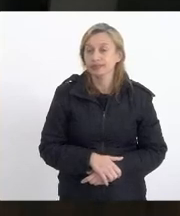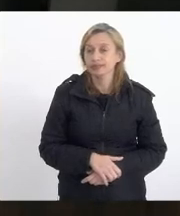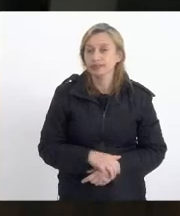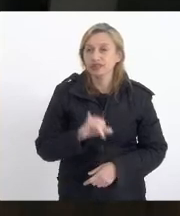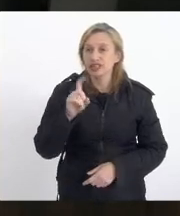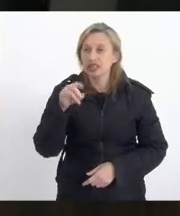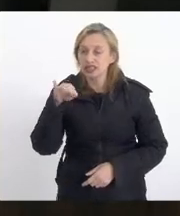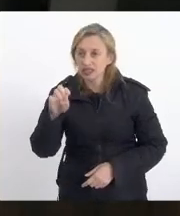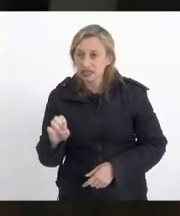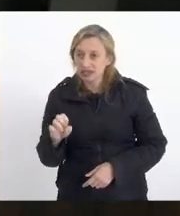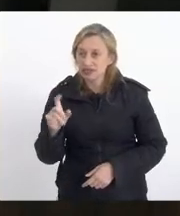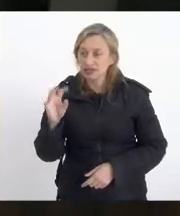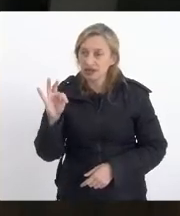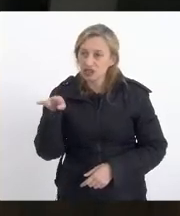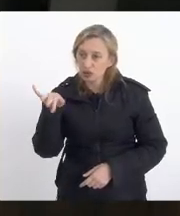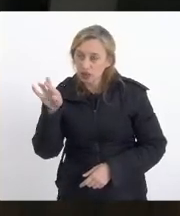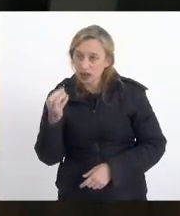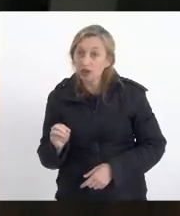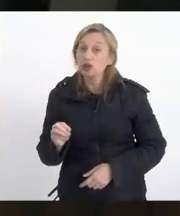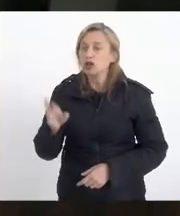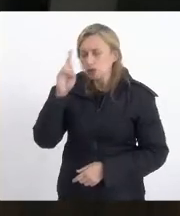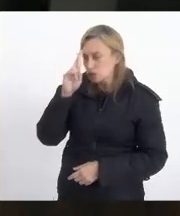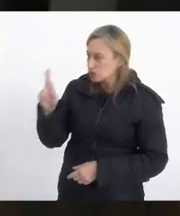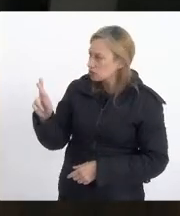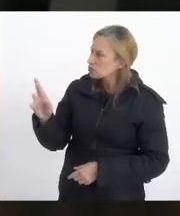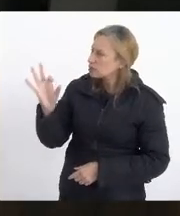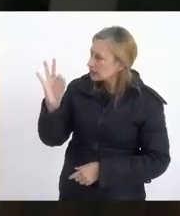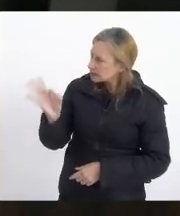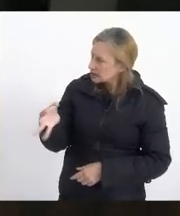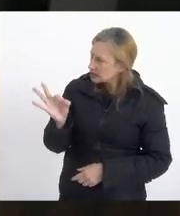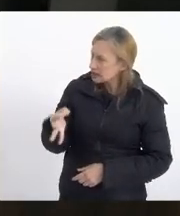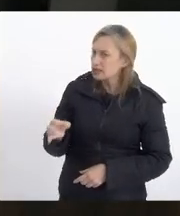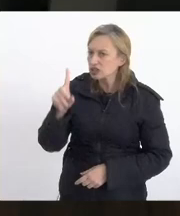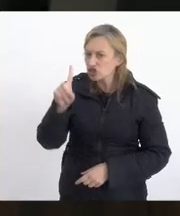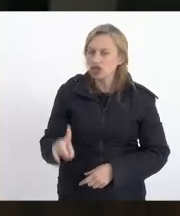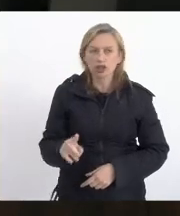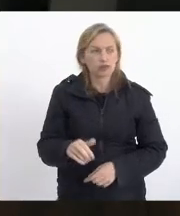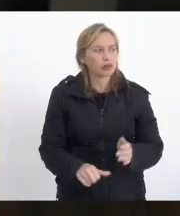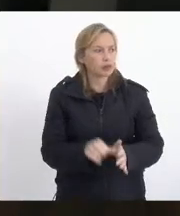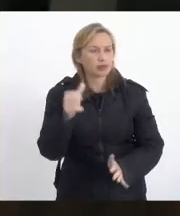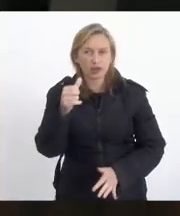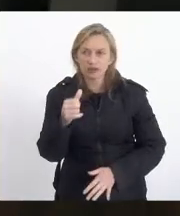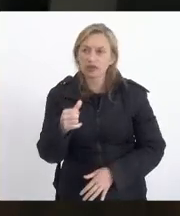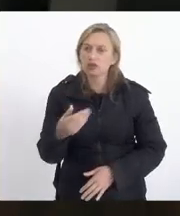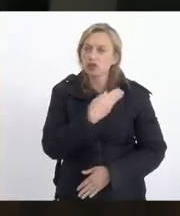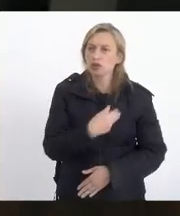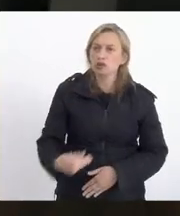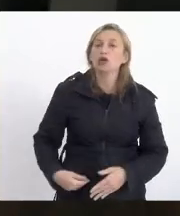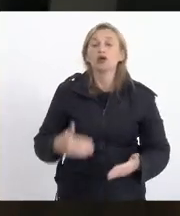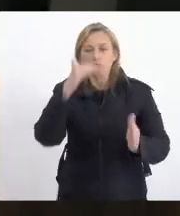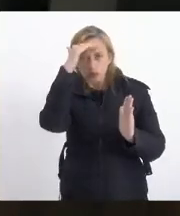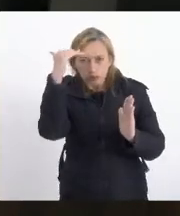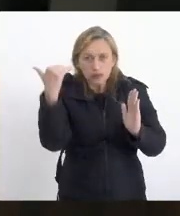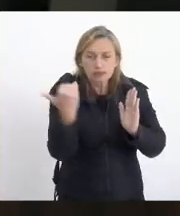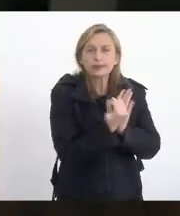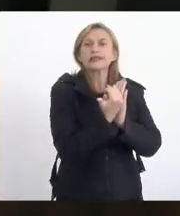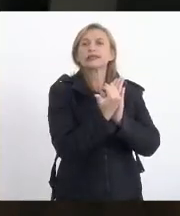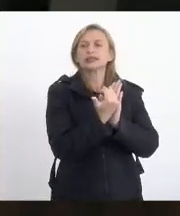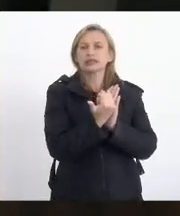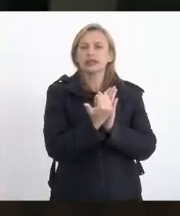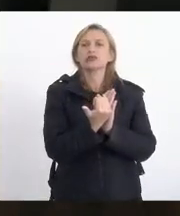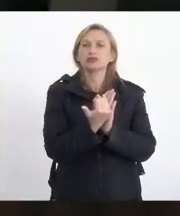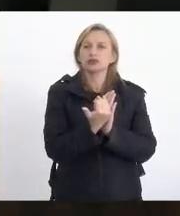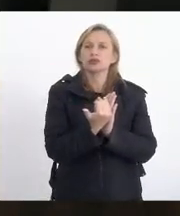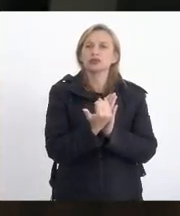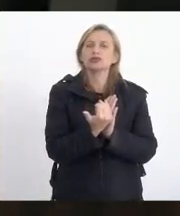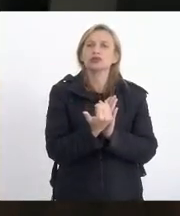os senhores têm absoluta razão e direito. Pela primeira vez, o governador cumpriu a missão